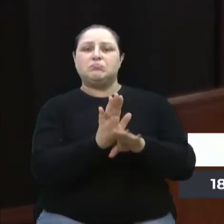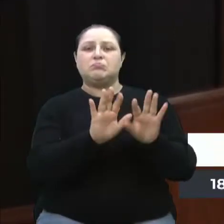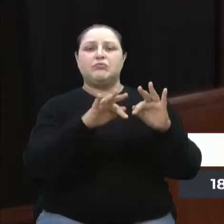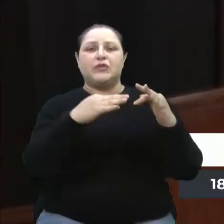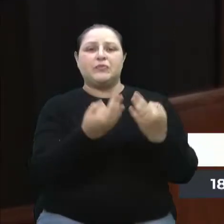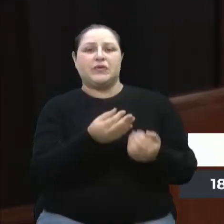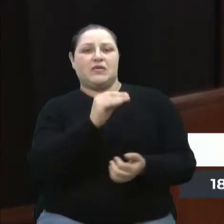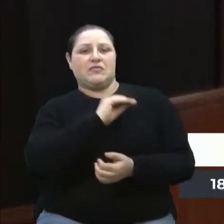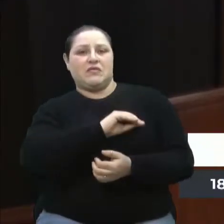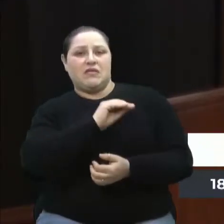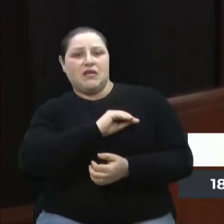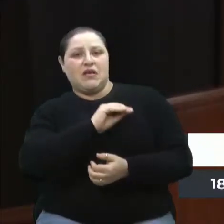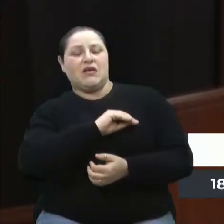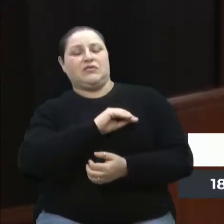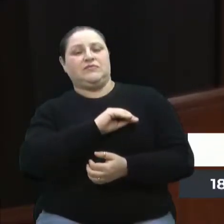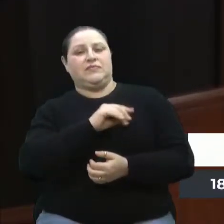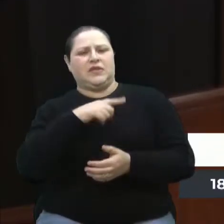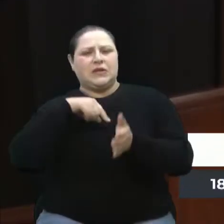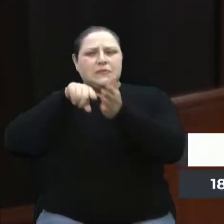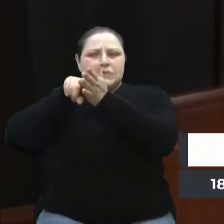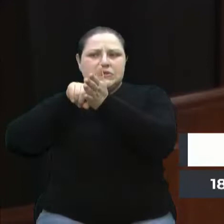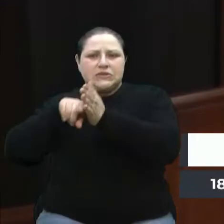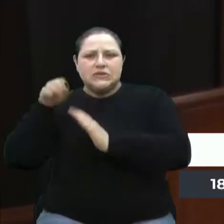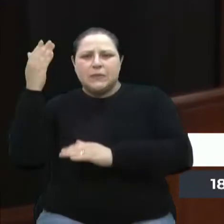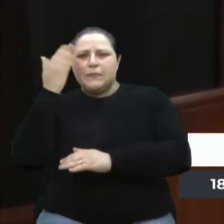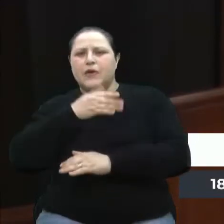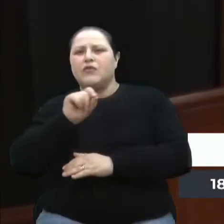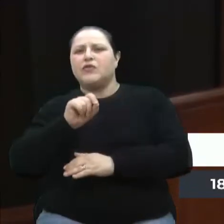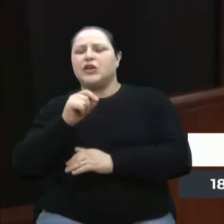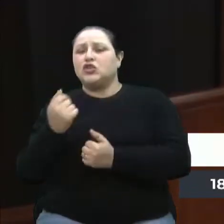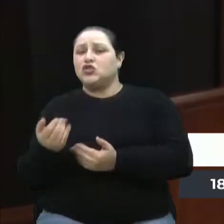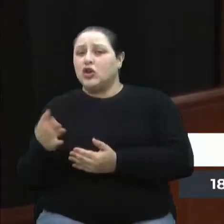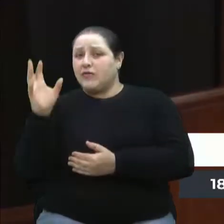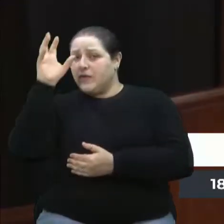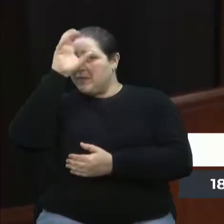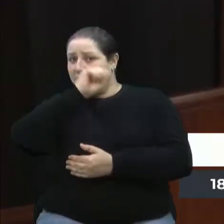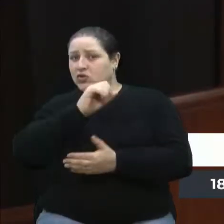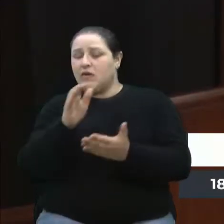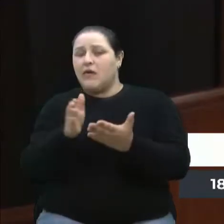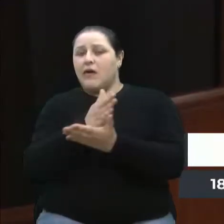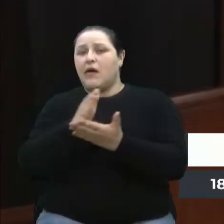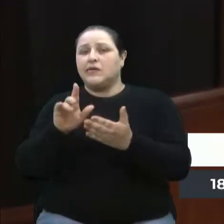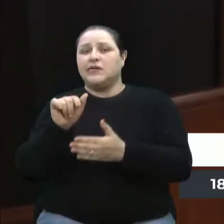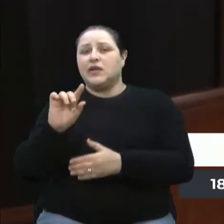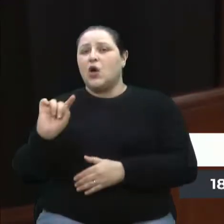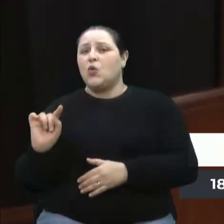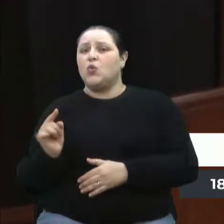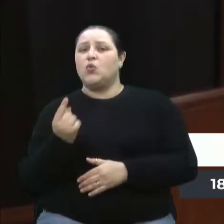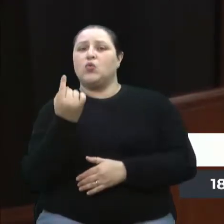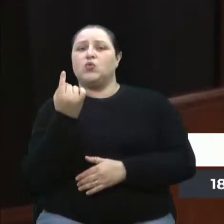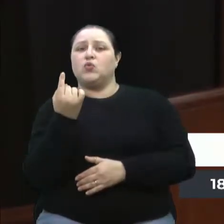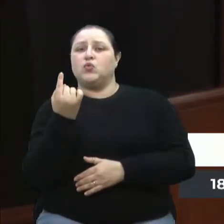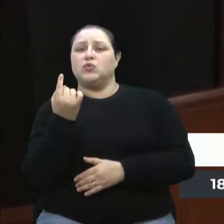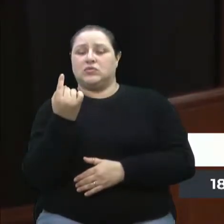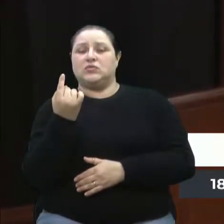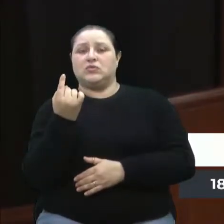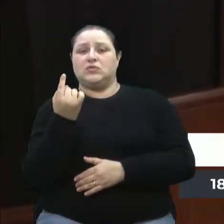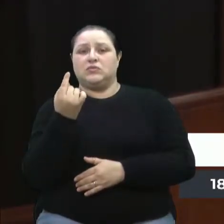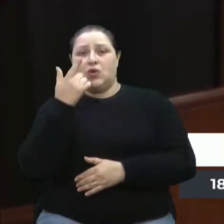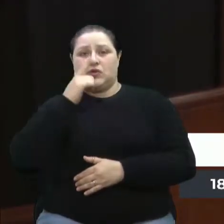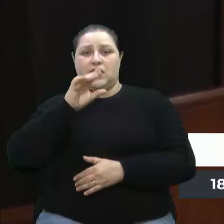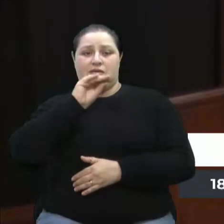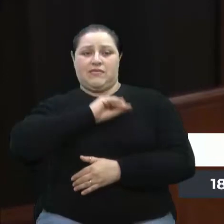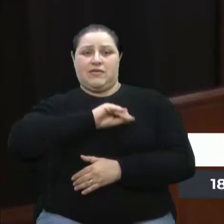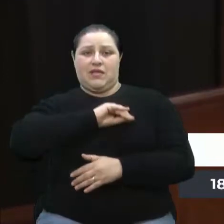familiar. Um levantamento mostra que esses jovens aprendizes, muitas vezes, é a única renda que a família tem, muito